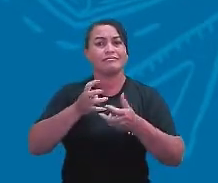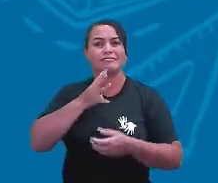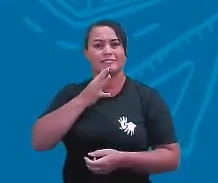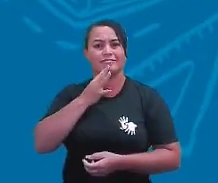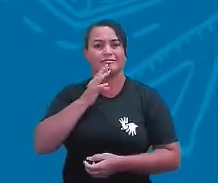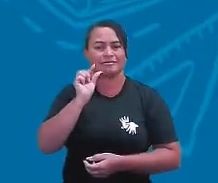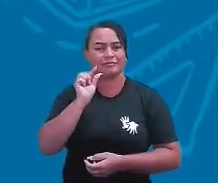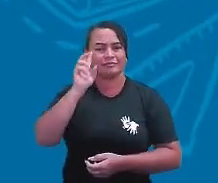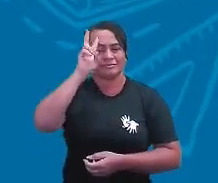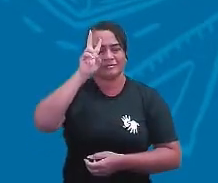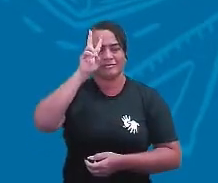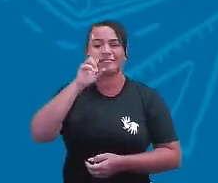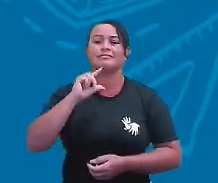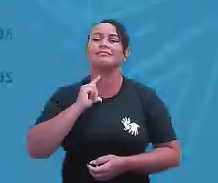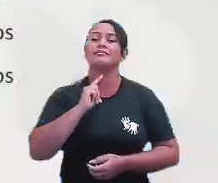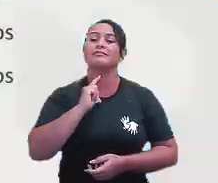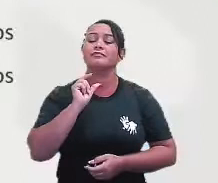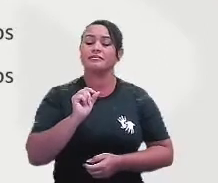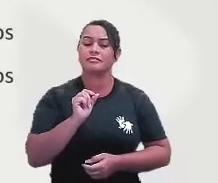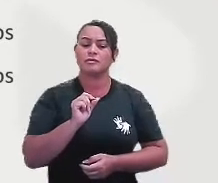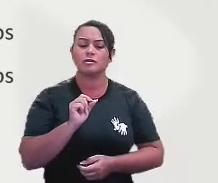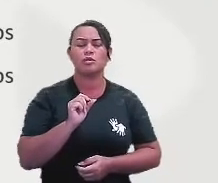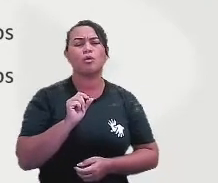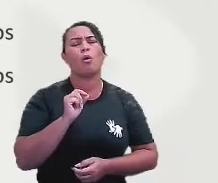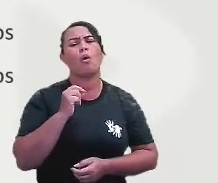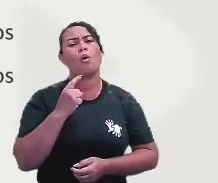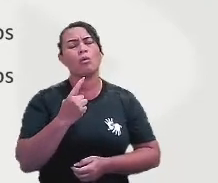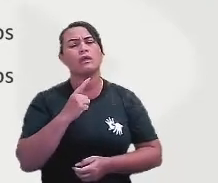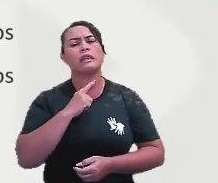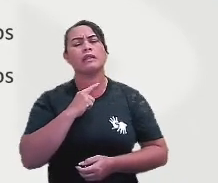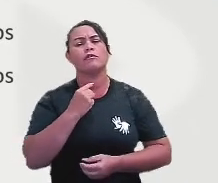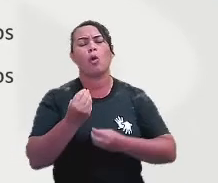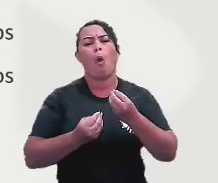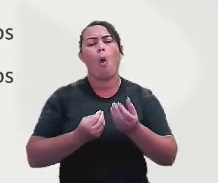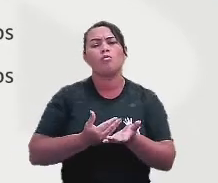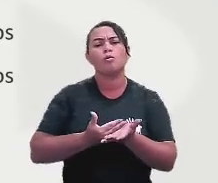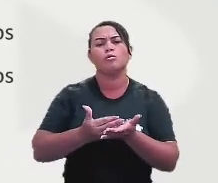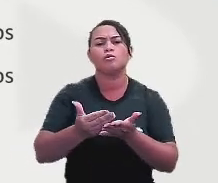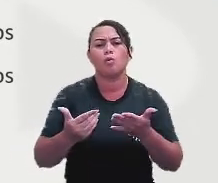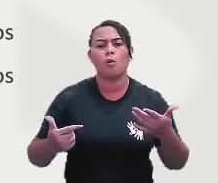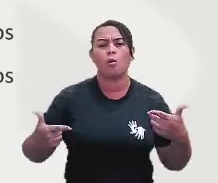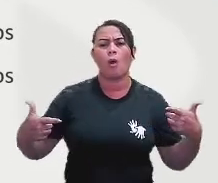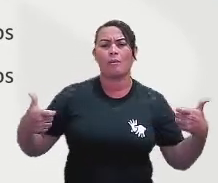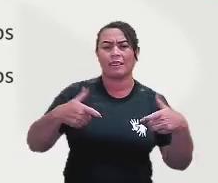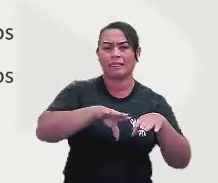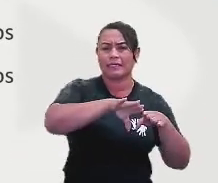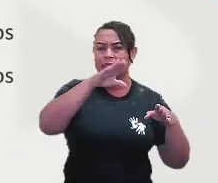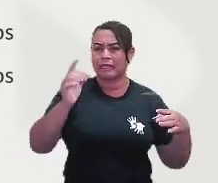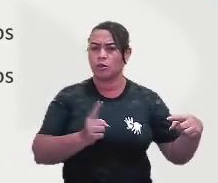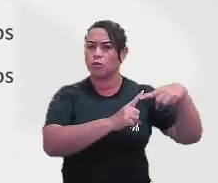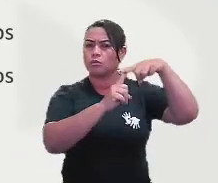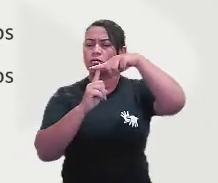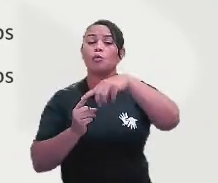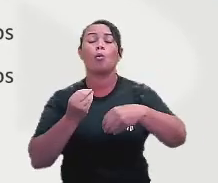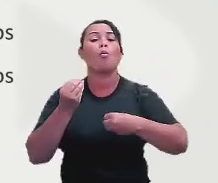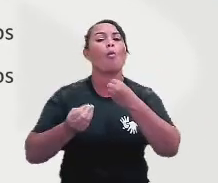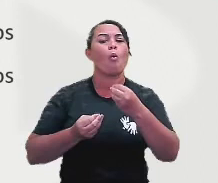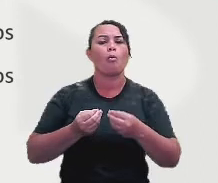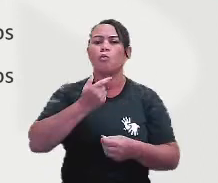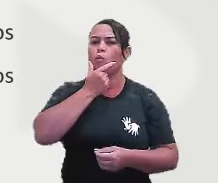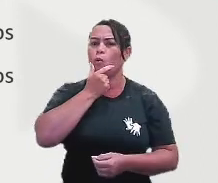histórico. Um dos fatores que ocasionou a Batalha do Monte das Tabocas foi quando